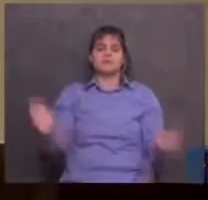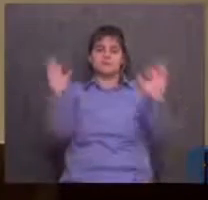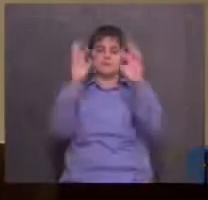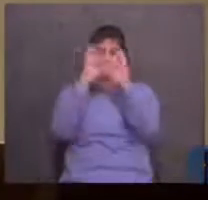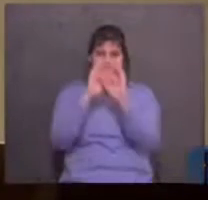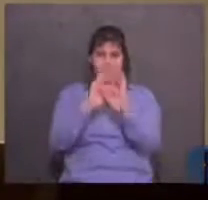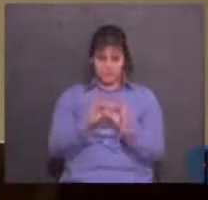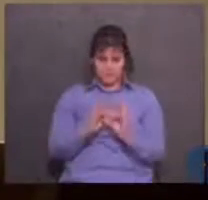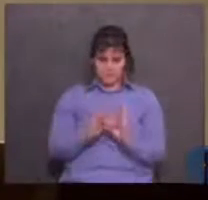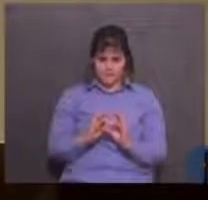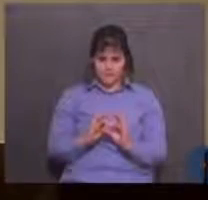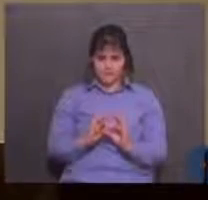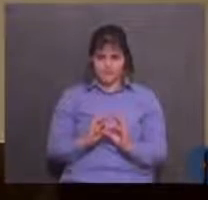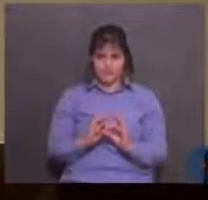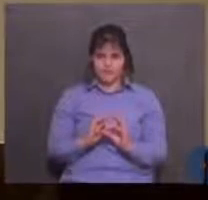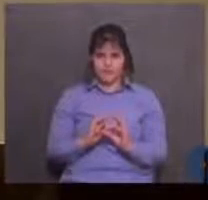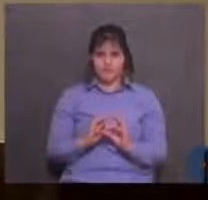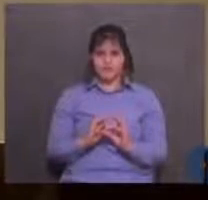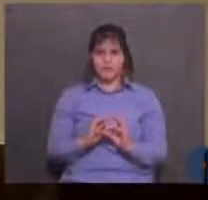Filius et Spiritus